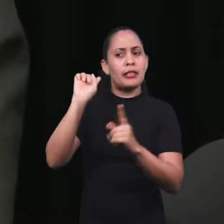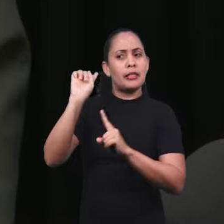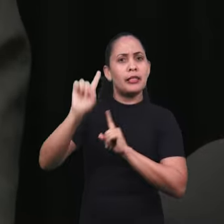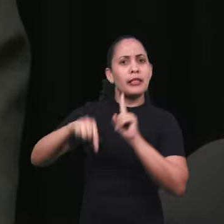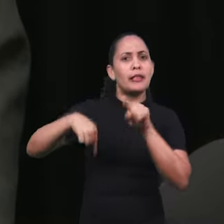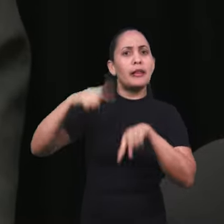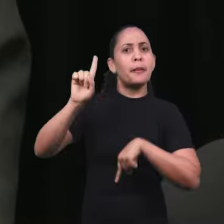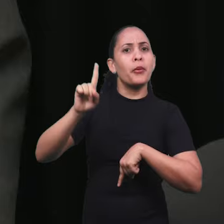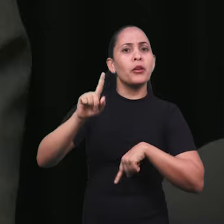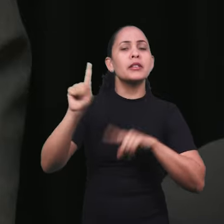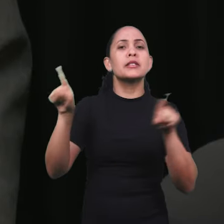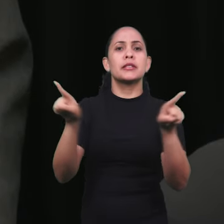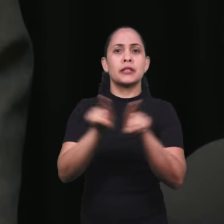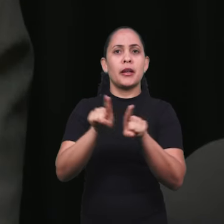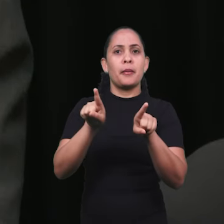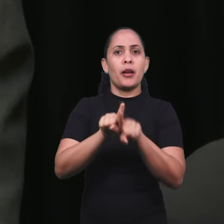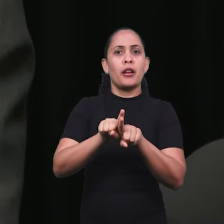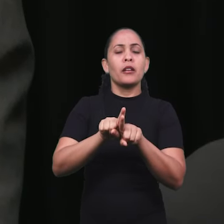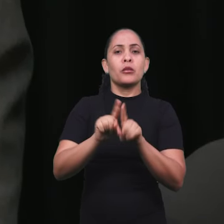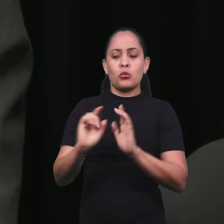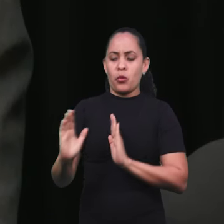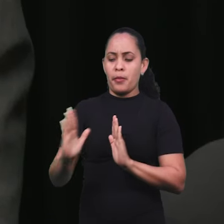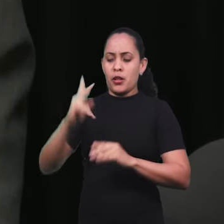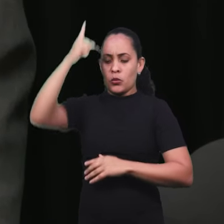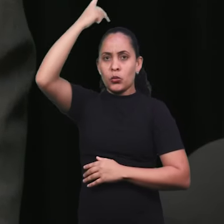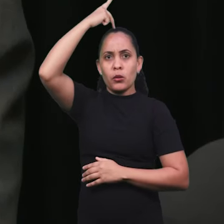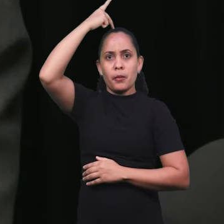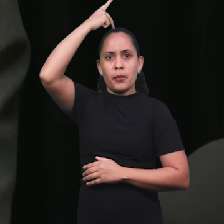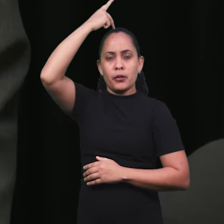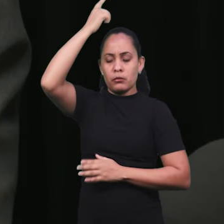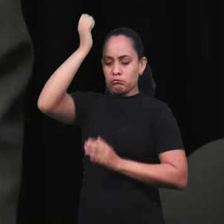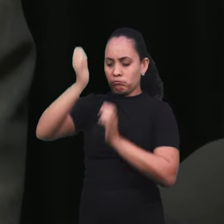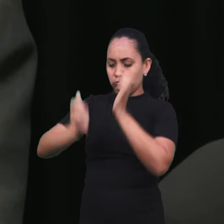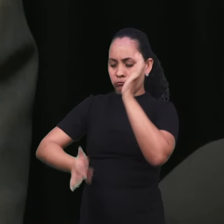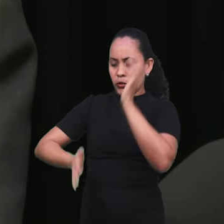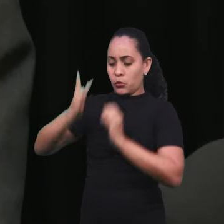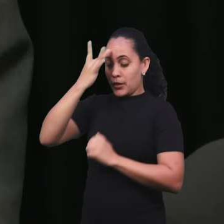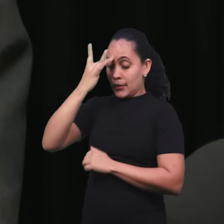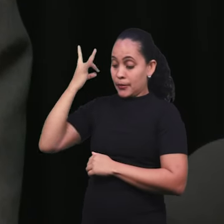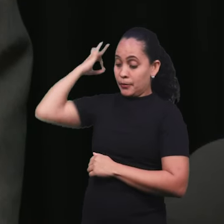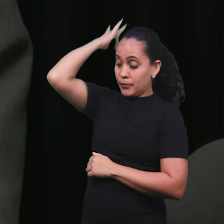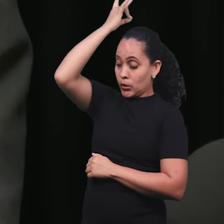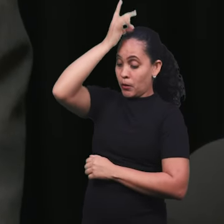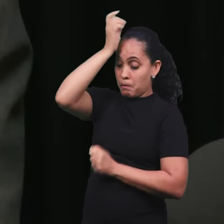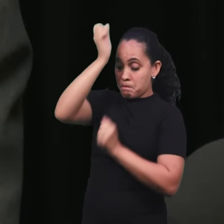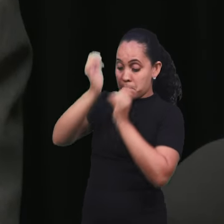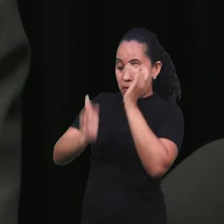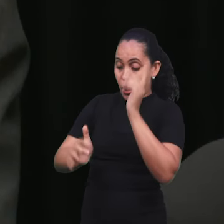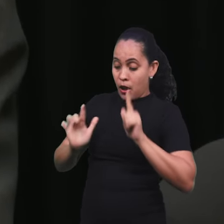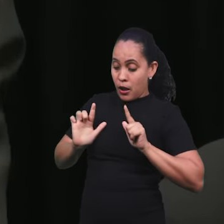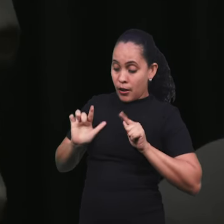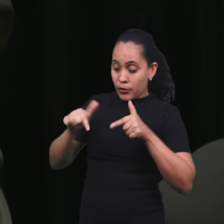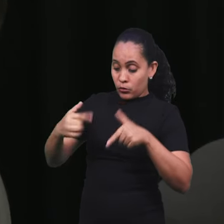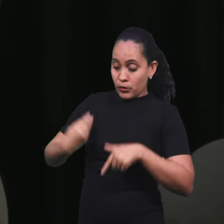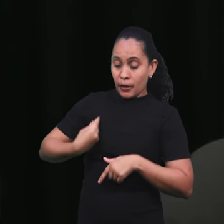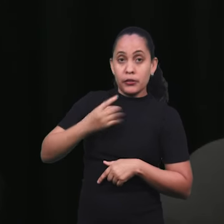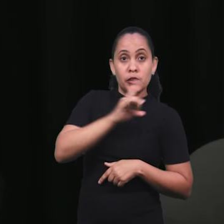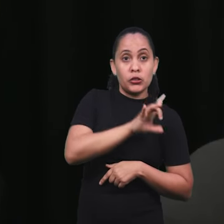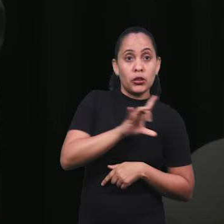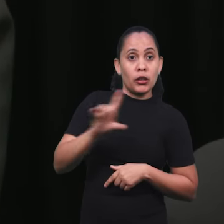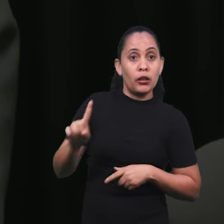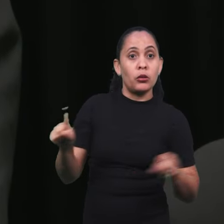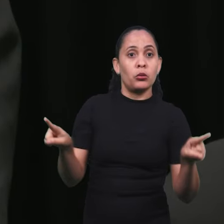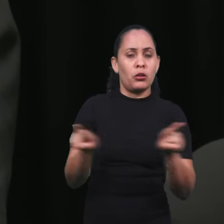mais tarde, quando no Pentecostes, é que o Espírito Santo foi derramado sobre toda a carne. Primeiro, ele atuou na vida de cada